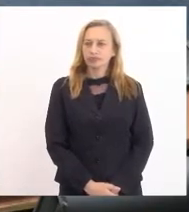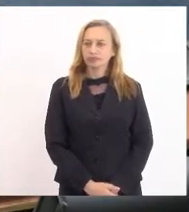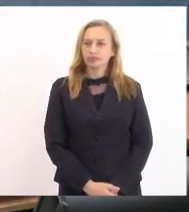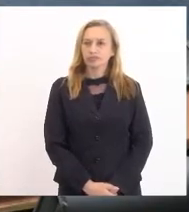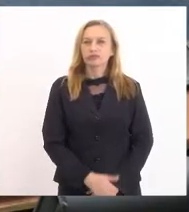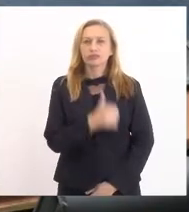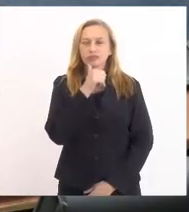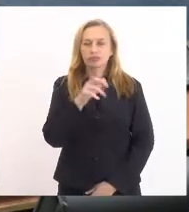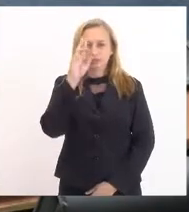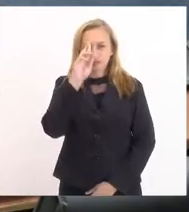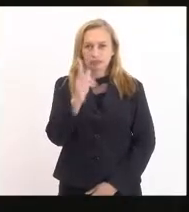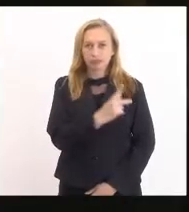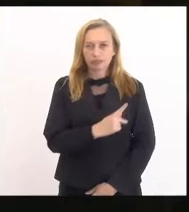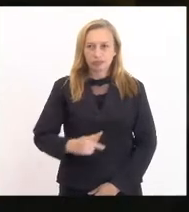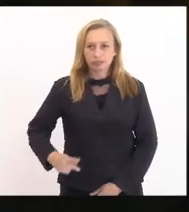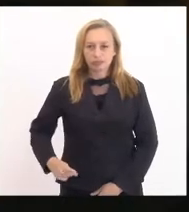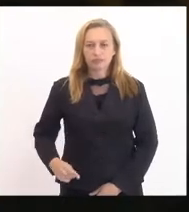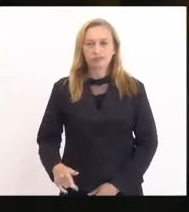Senhora Presidente,